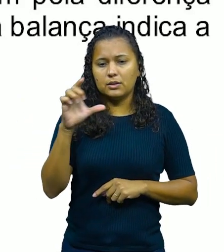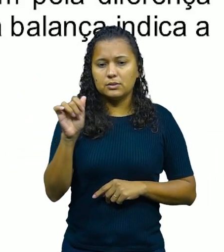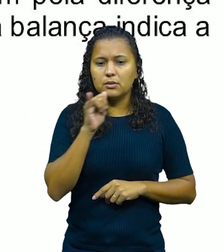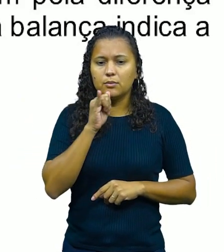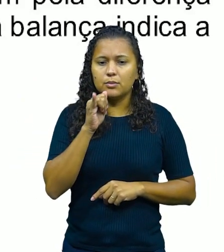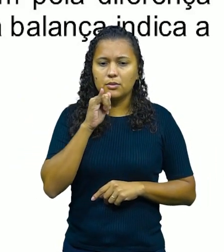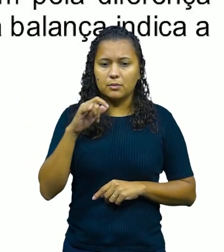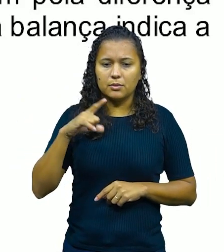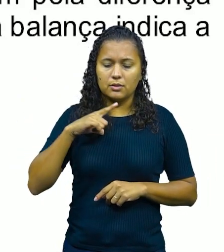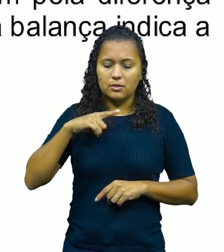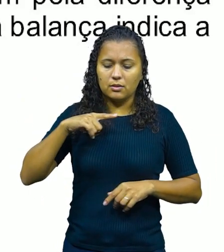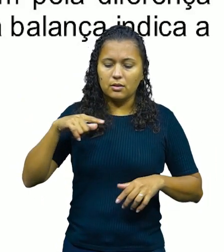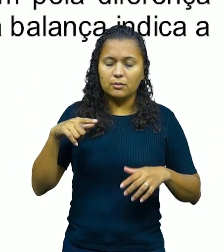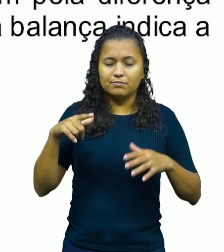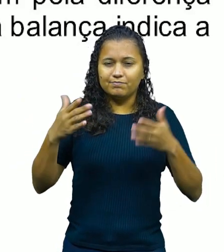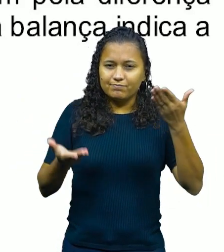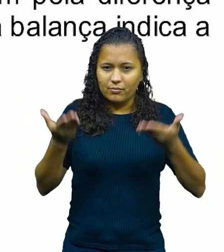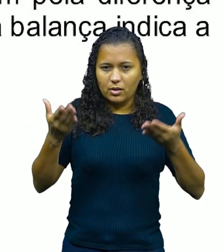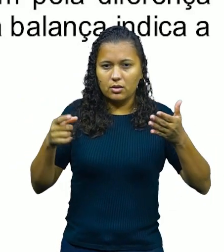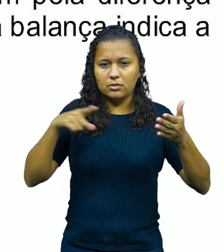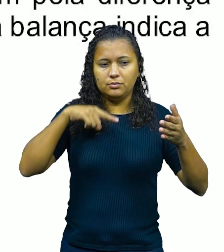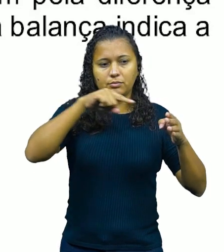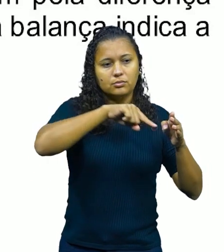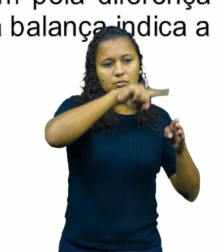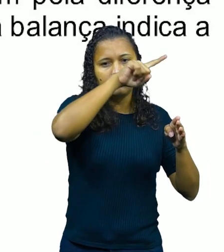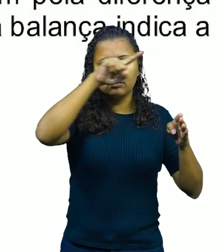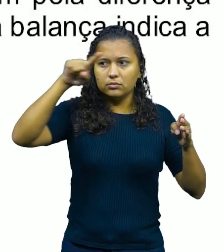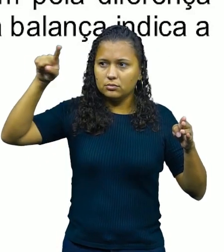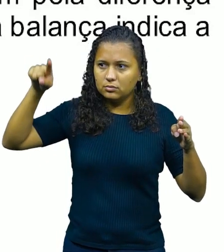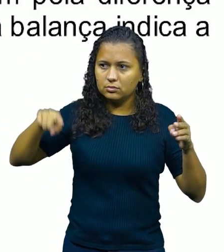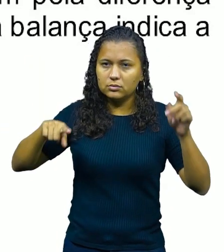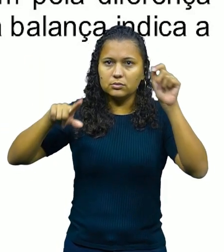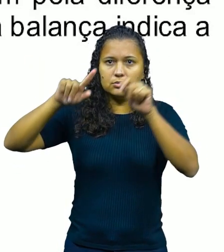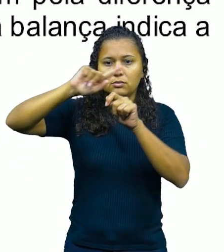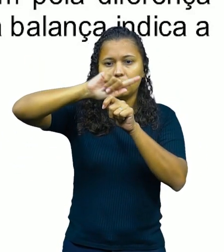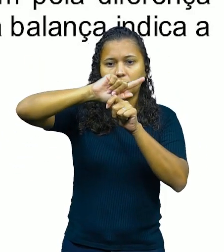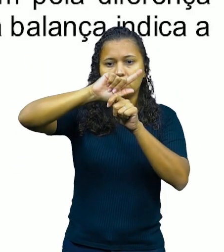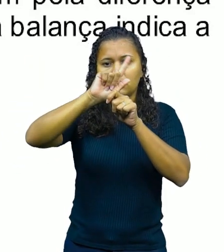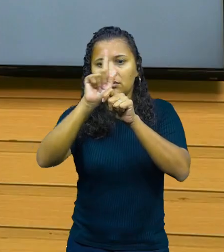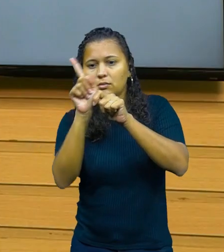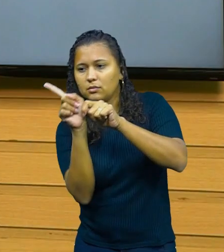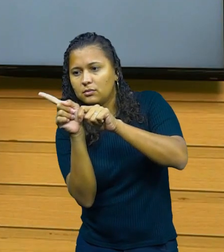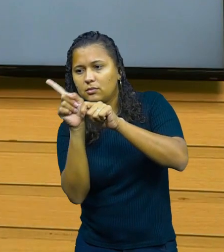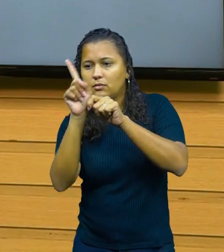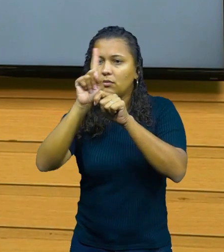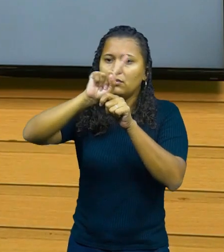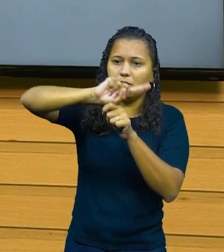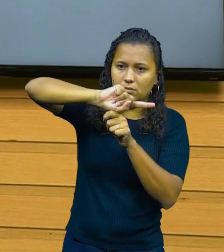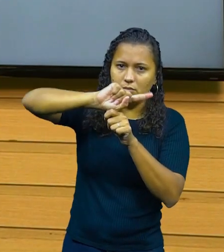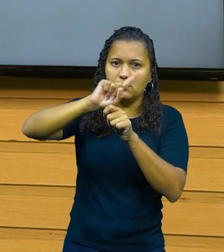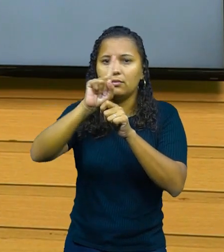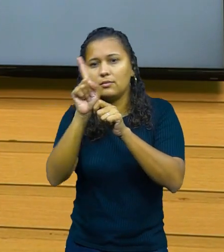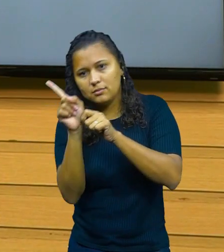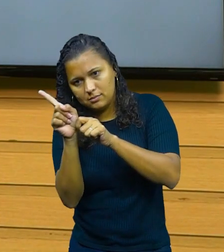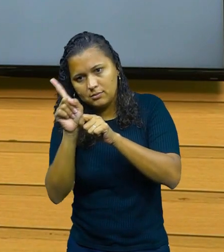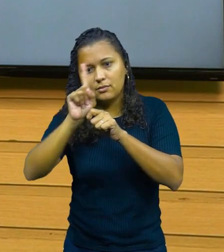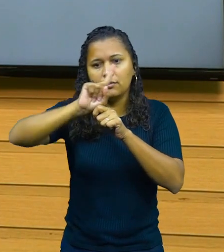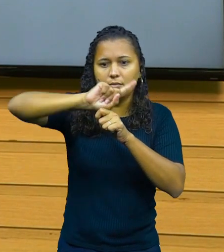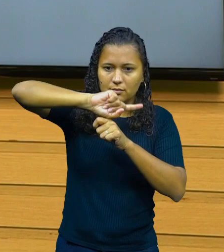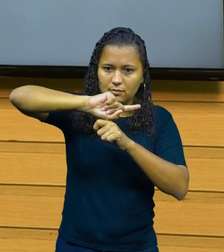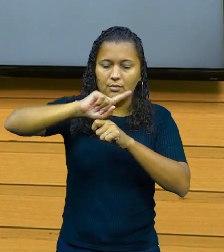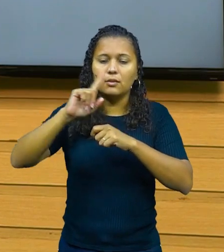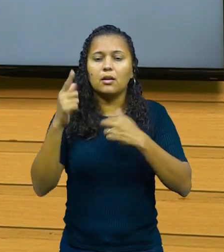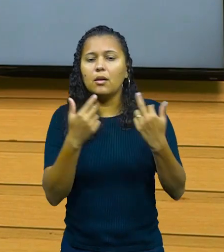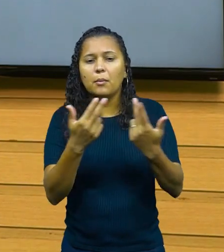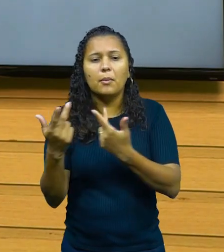O ponteiro ligado a um braço da balança indica a pressão diferencial da medida. Então, o movimento dessas campanulas, que nada mais